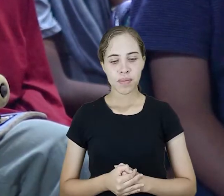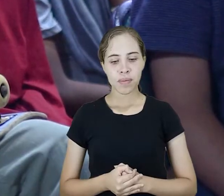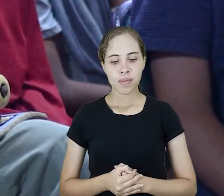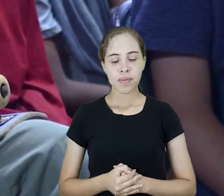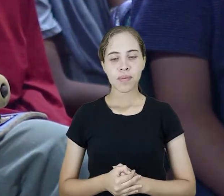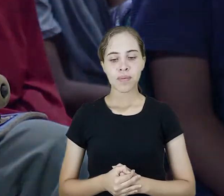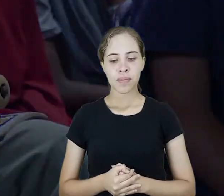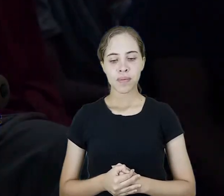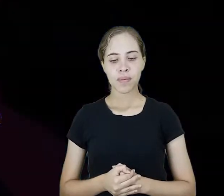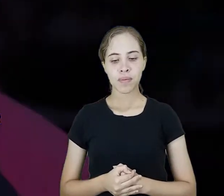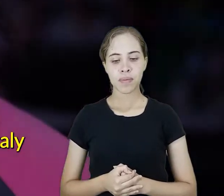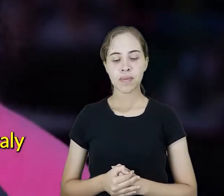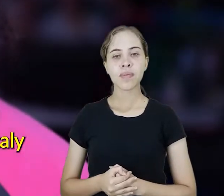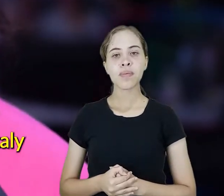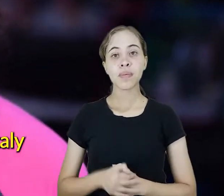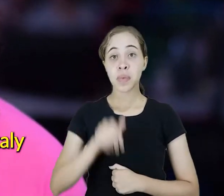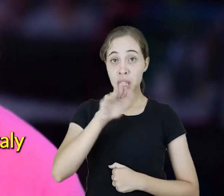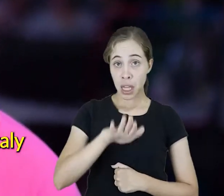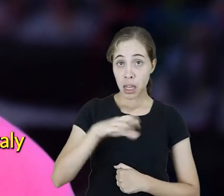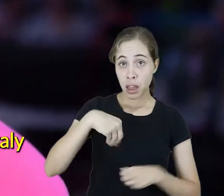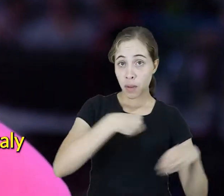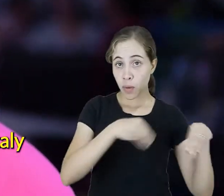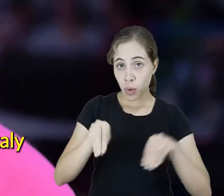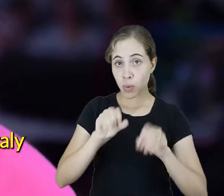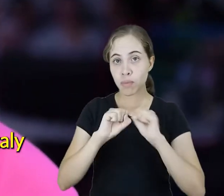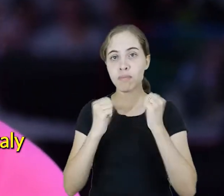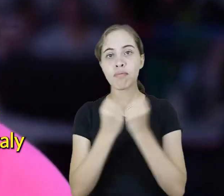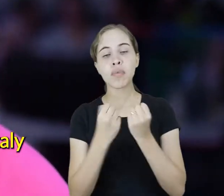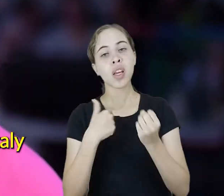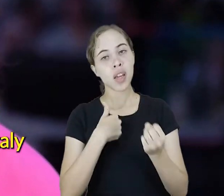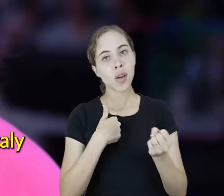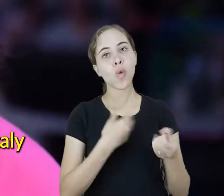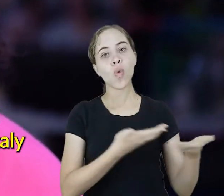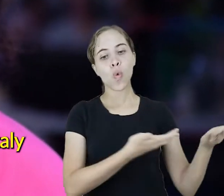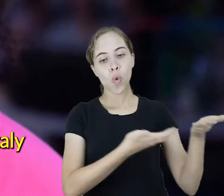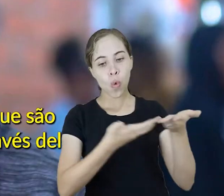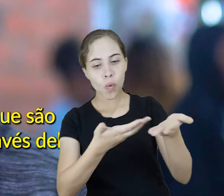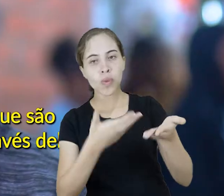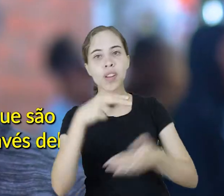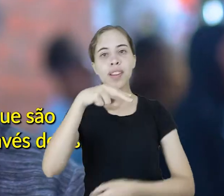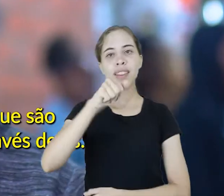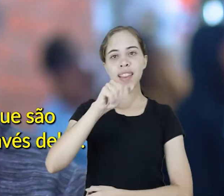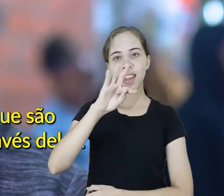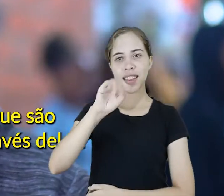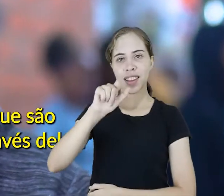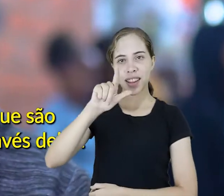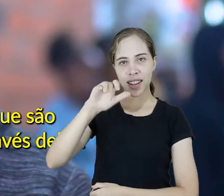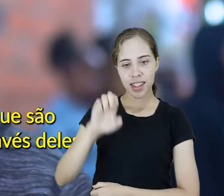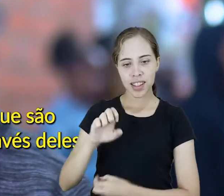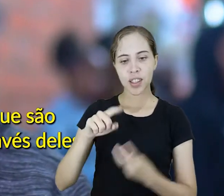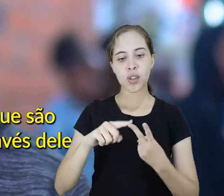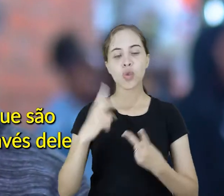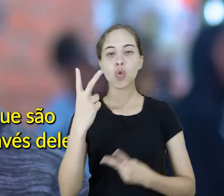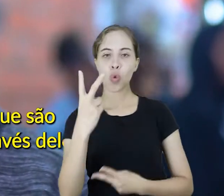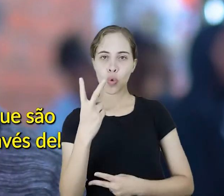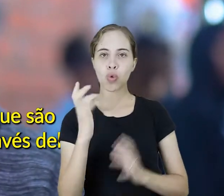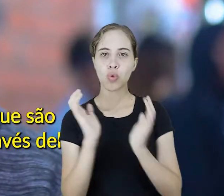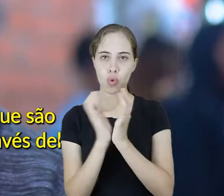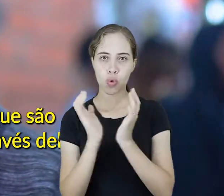Quem me trouxe ao seminário? Bom, eu cheguei num convite da Nathalie. Eu tenho 3 colegas que são membros,